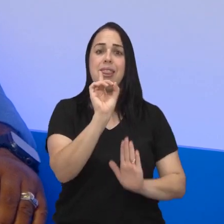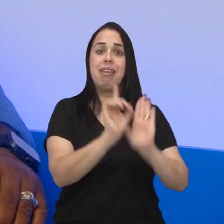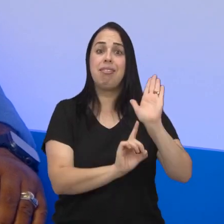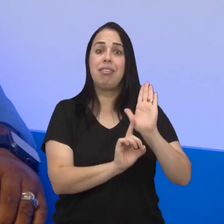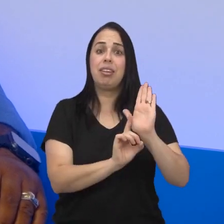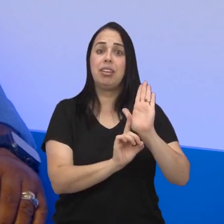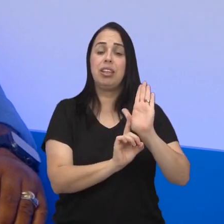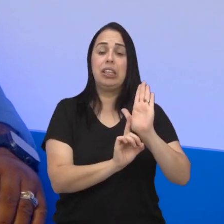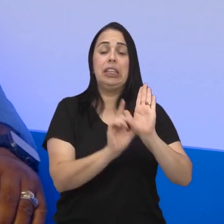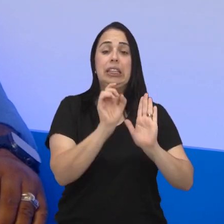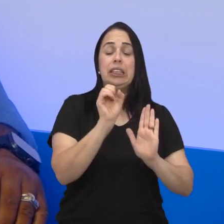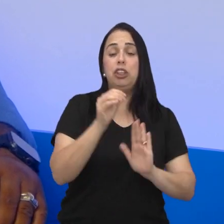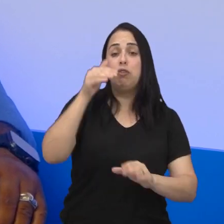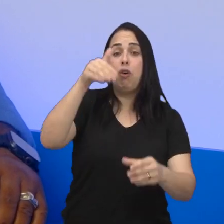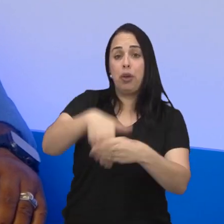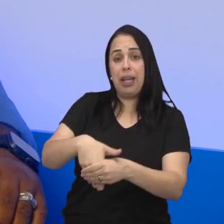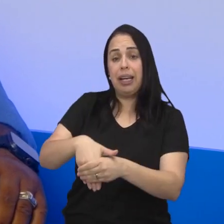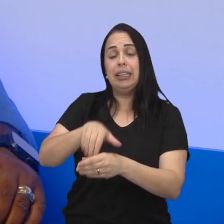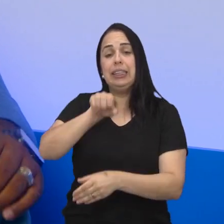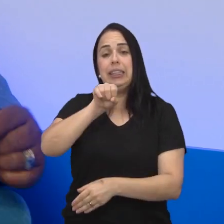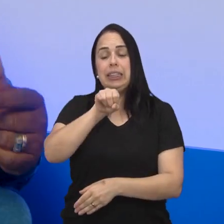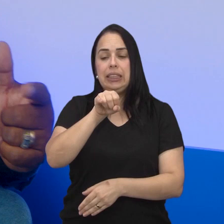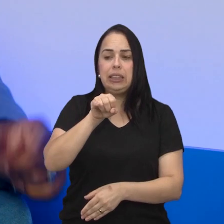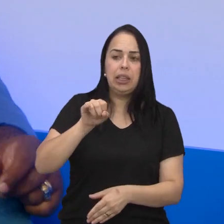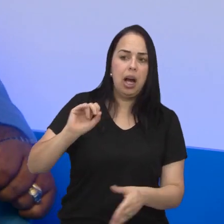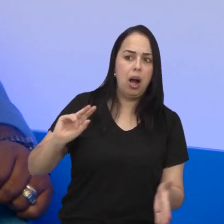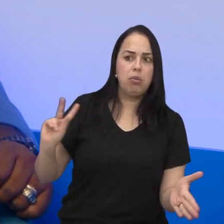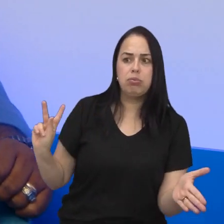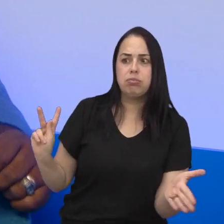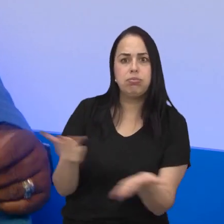ter o direito de veto caso